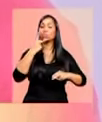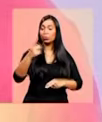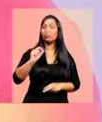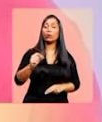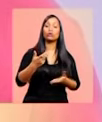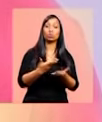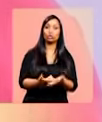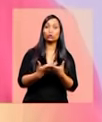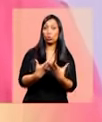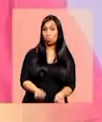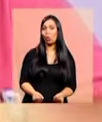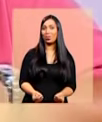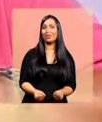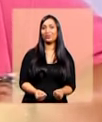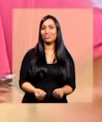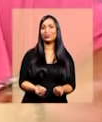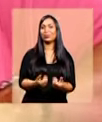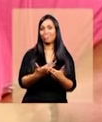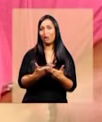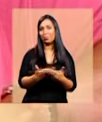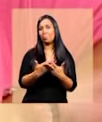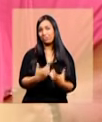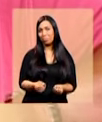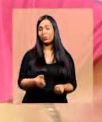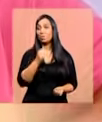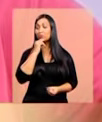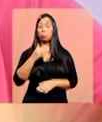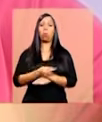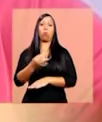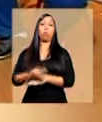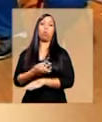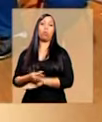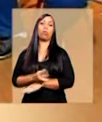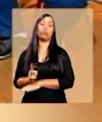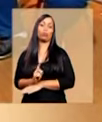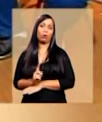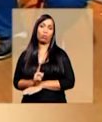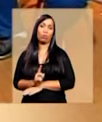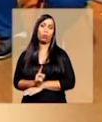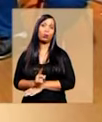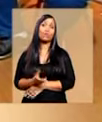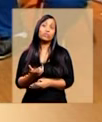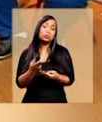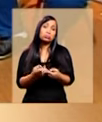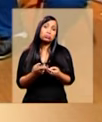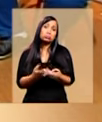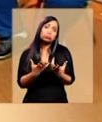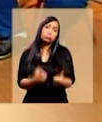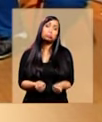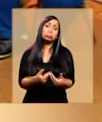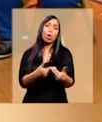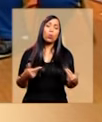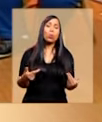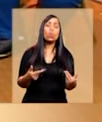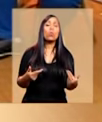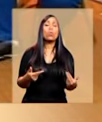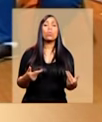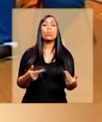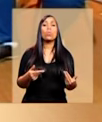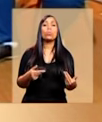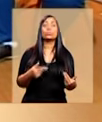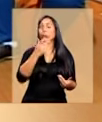em si. Porque não é tolerar de maneira ruim, suportar, né? Suportar você, não. As coisas que